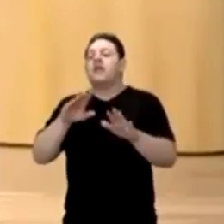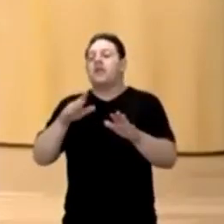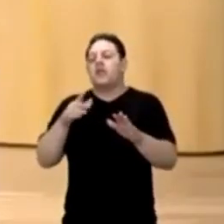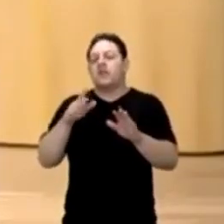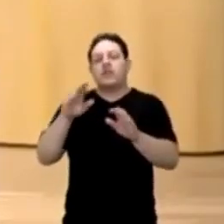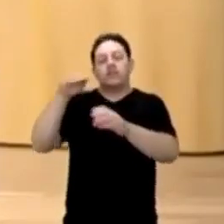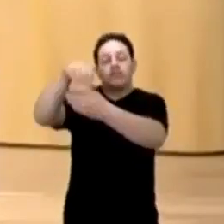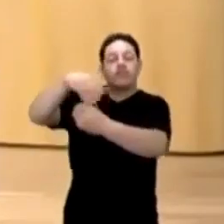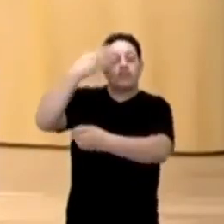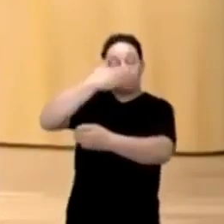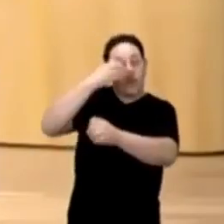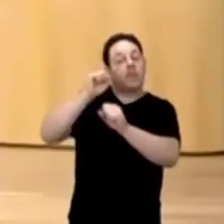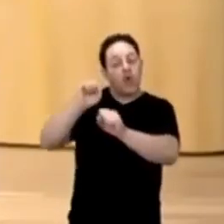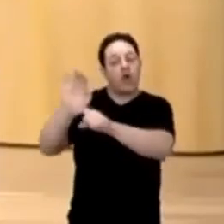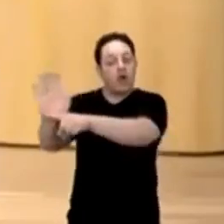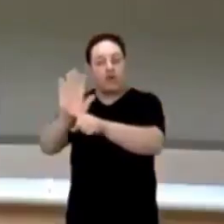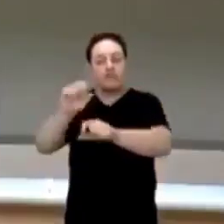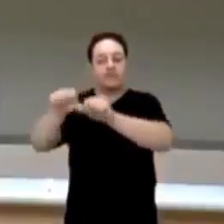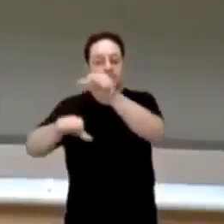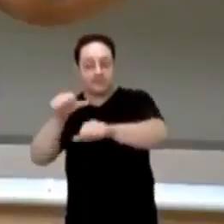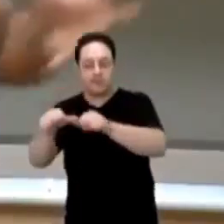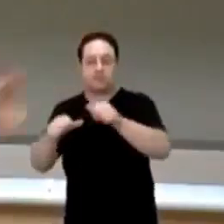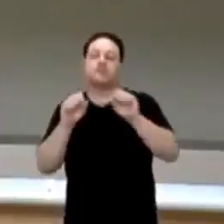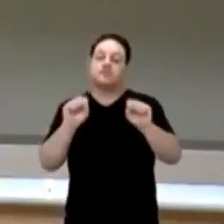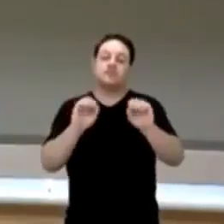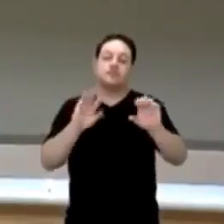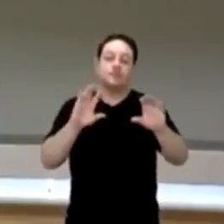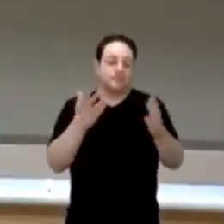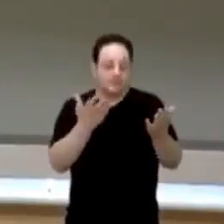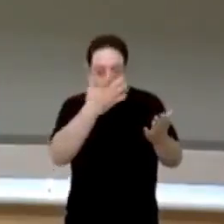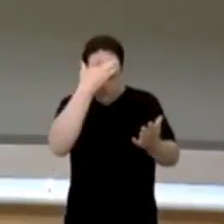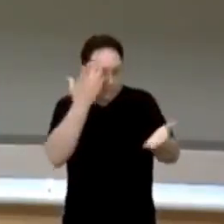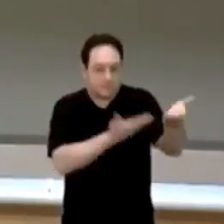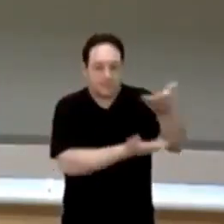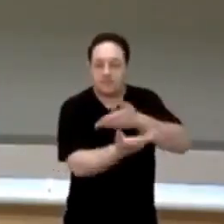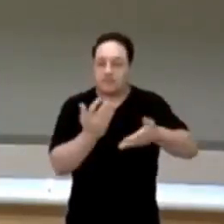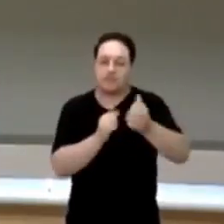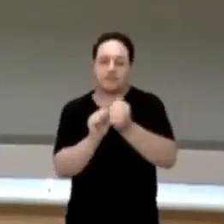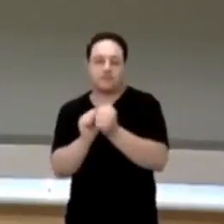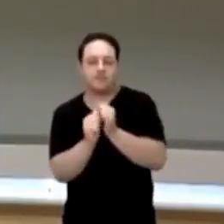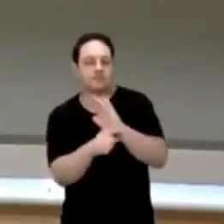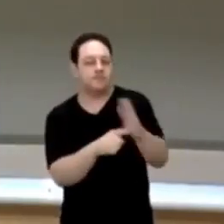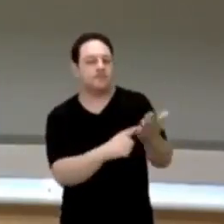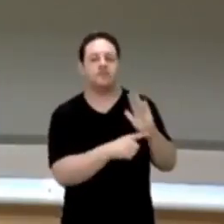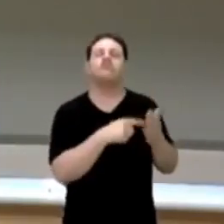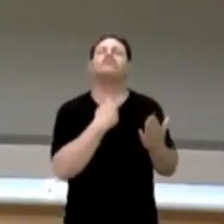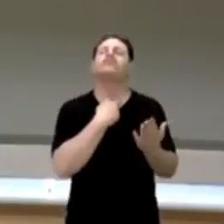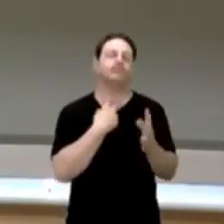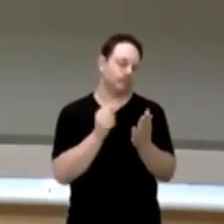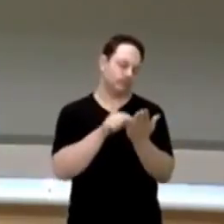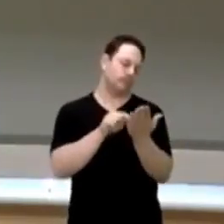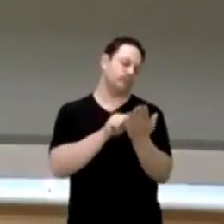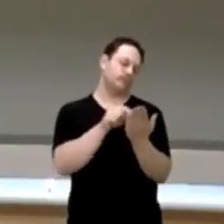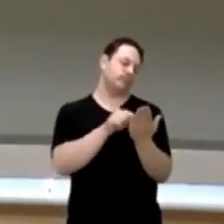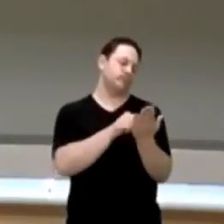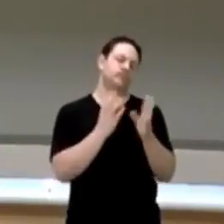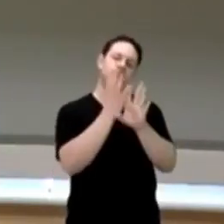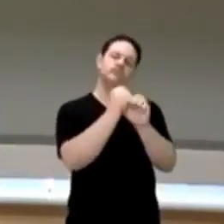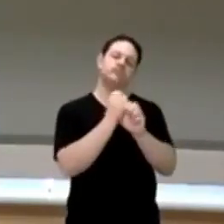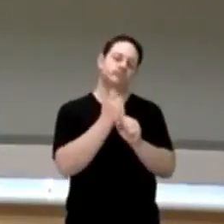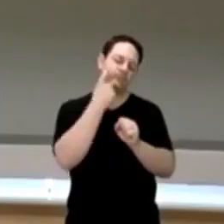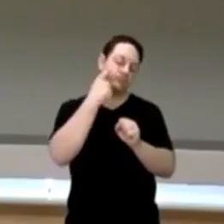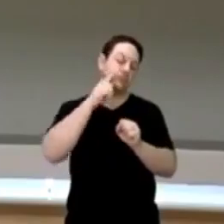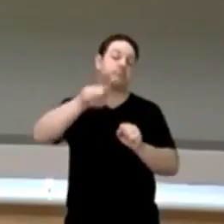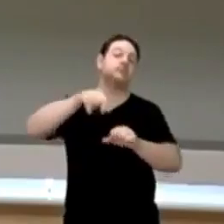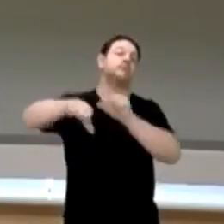acontecem internamente, acontecem junto com as pessoas, e isso a gente não pode. Não, deixa eu pegar a calculadora aí para calcular a sua